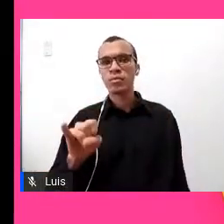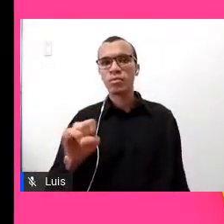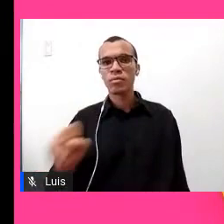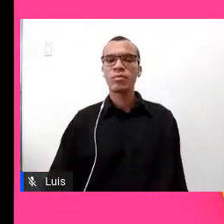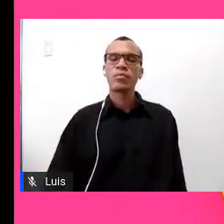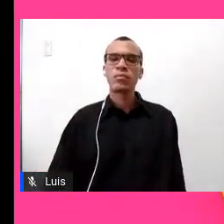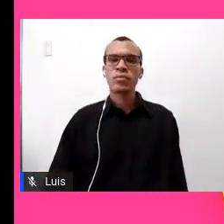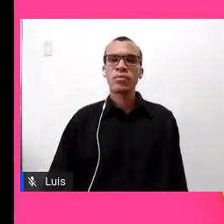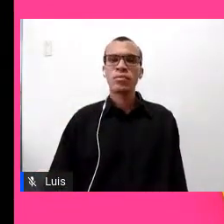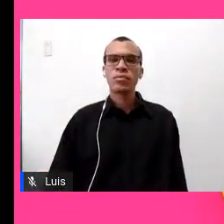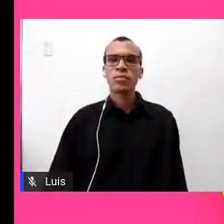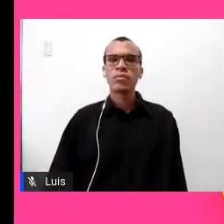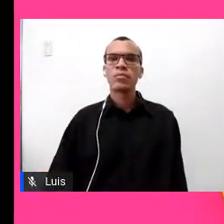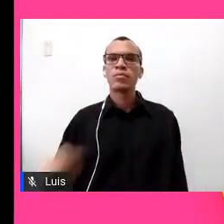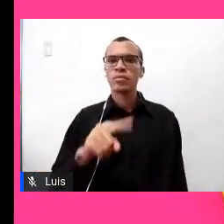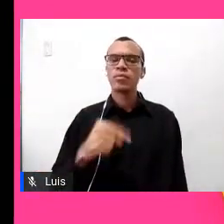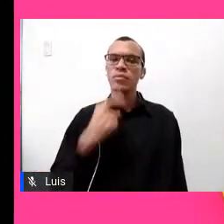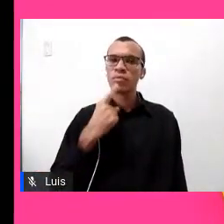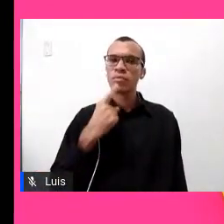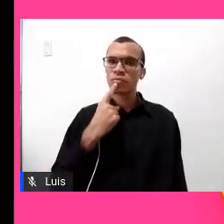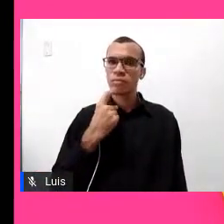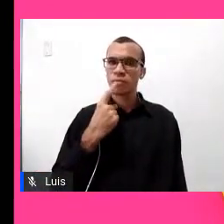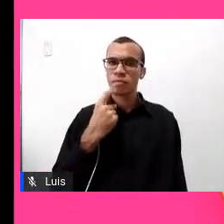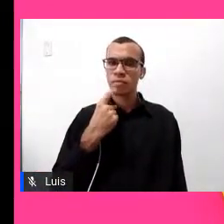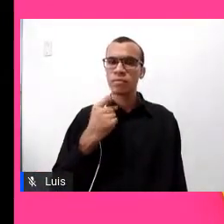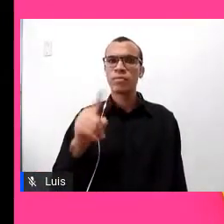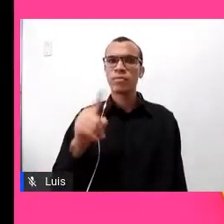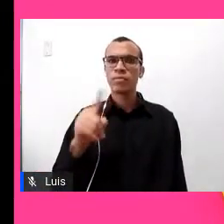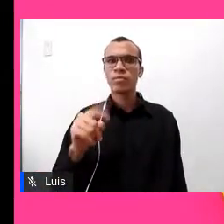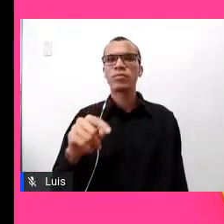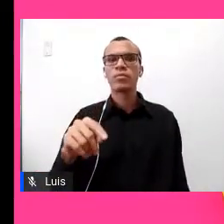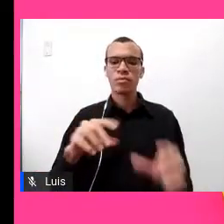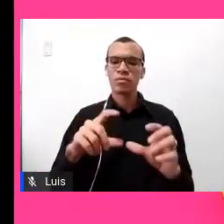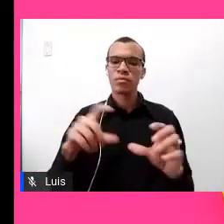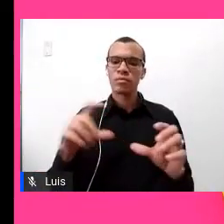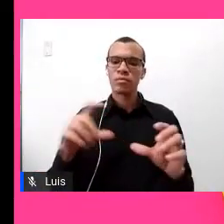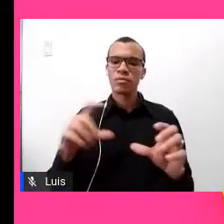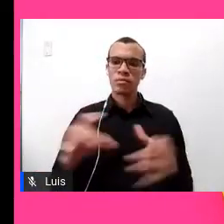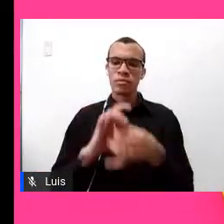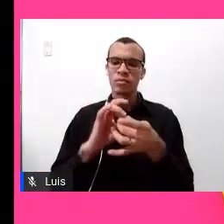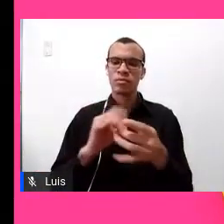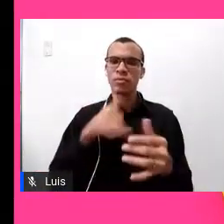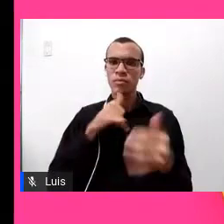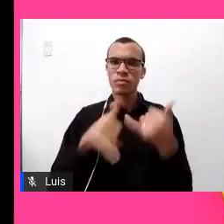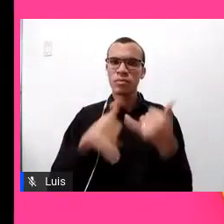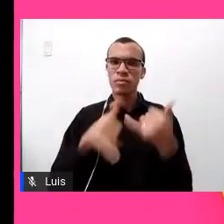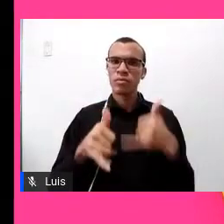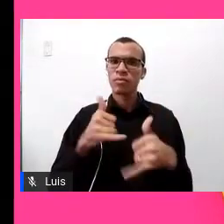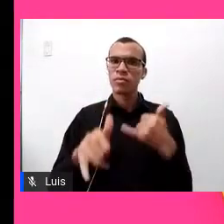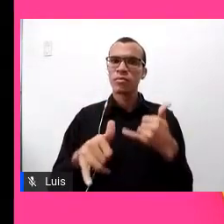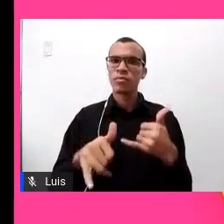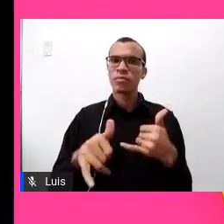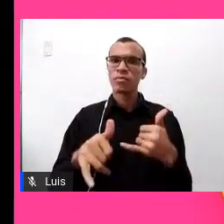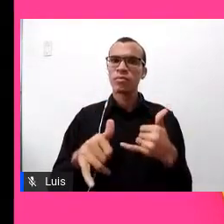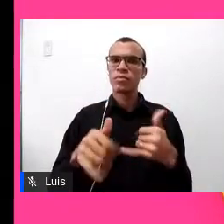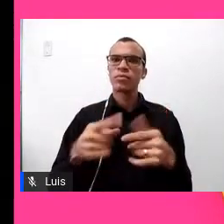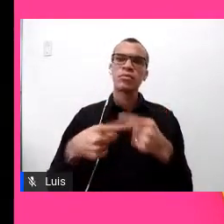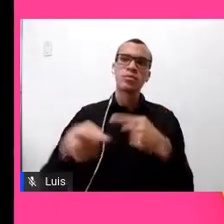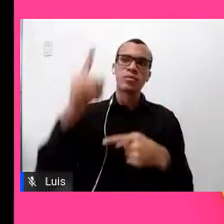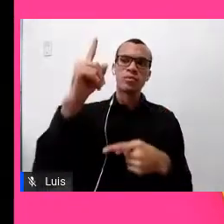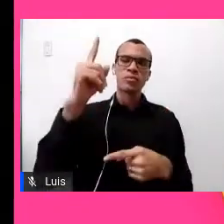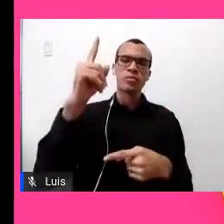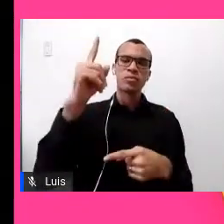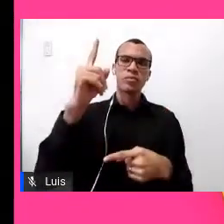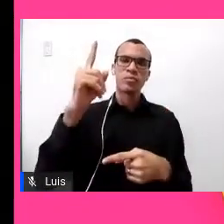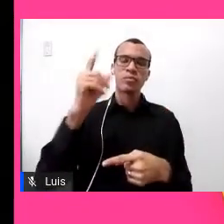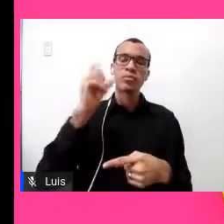o vermelho eu ligo positivo, o motor sobe. Ó, ele sobe. Se eu ligo